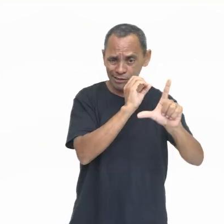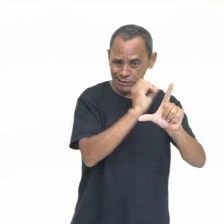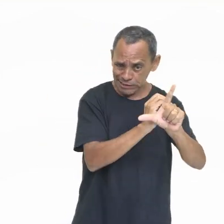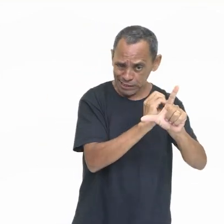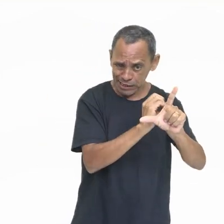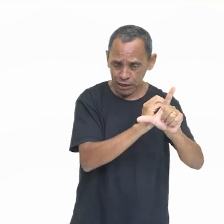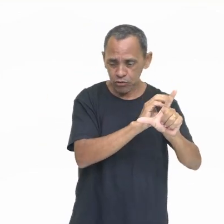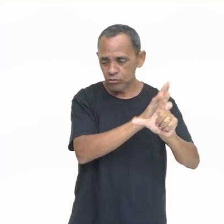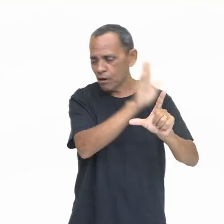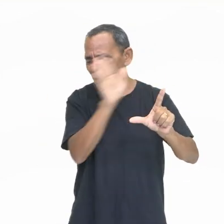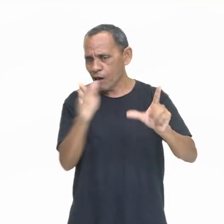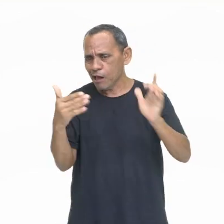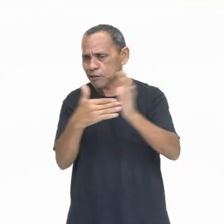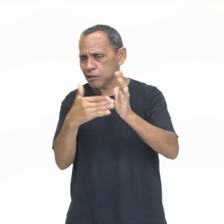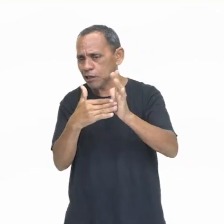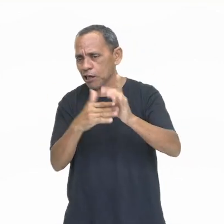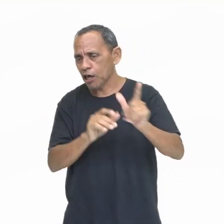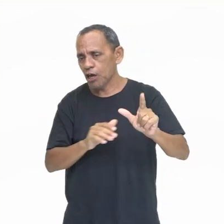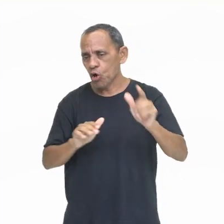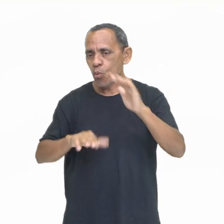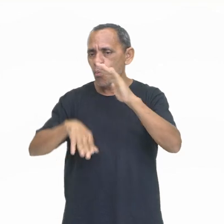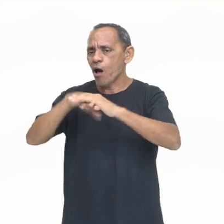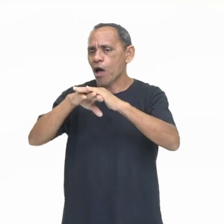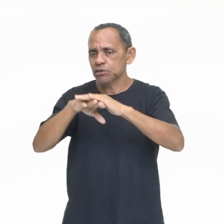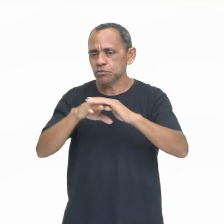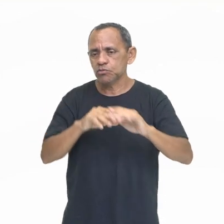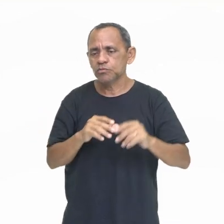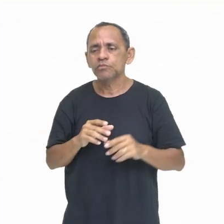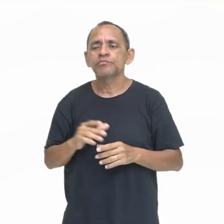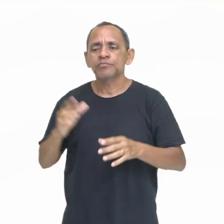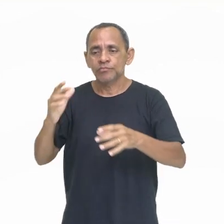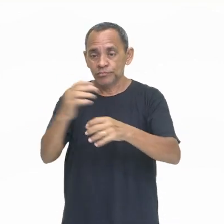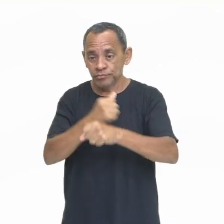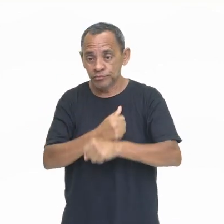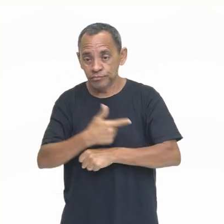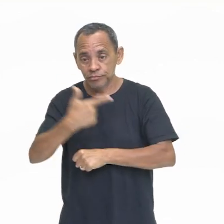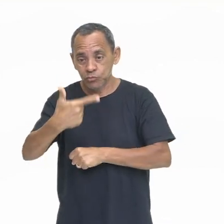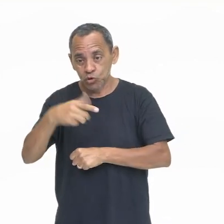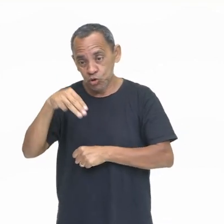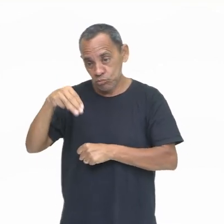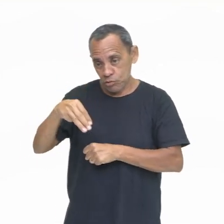máxima? Essa distância, pessoal, ela é igual a 2 metros.